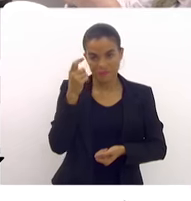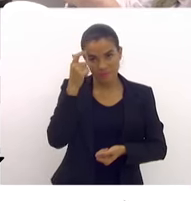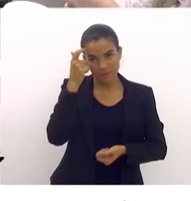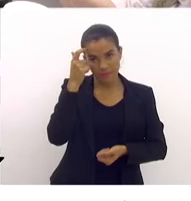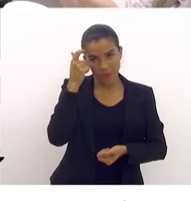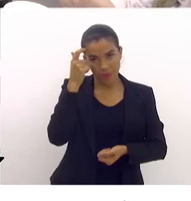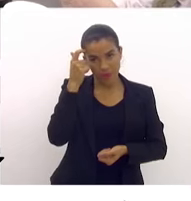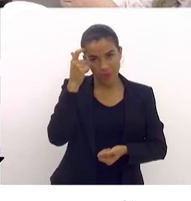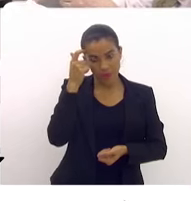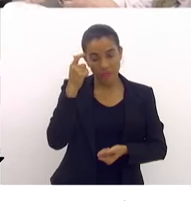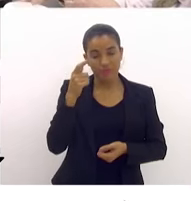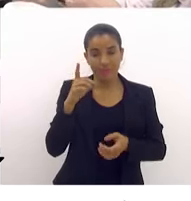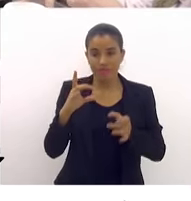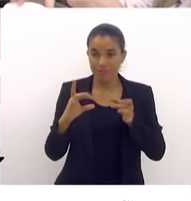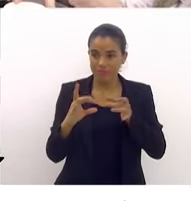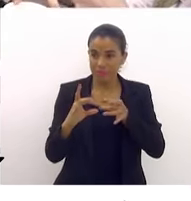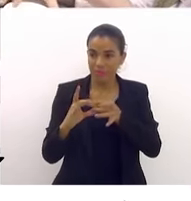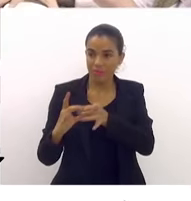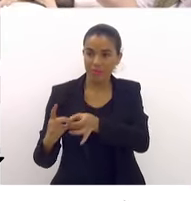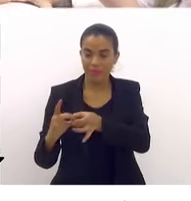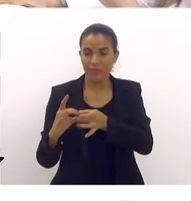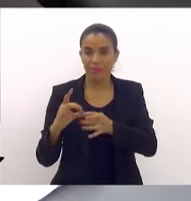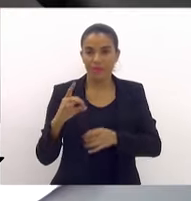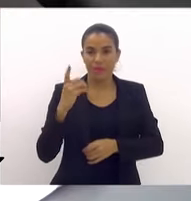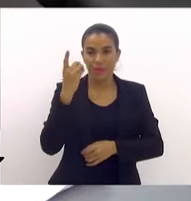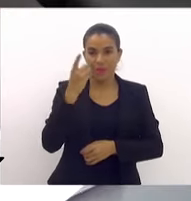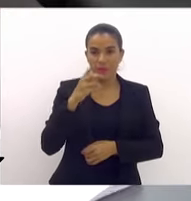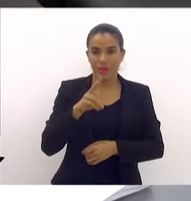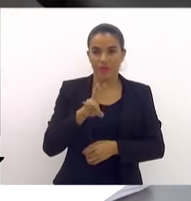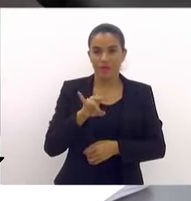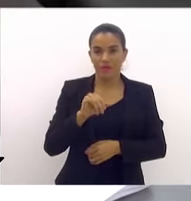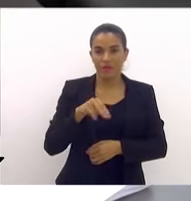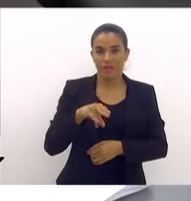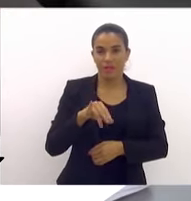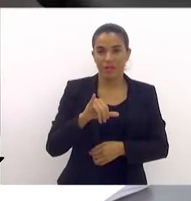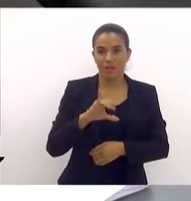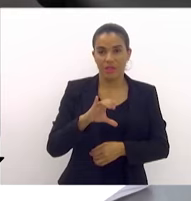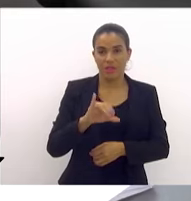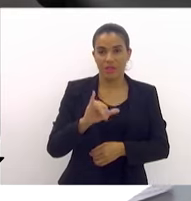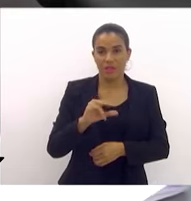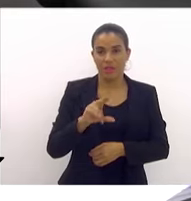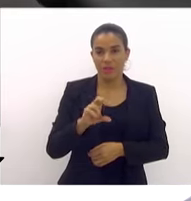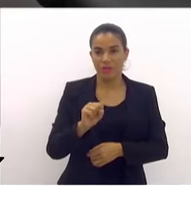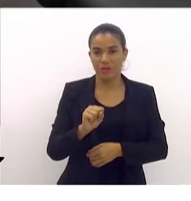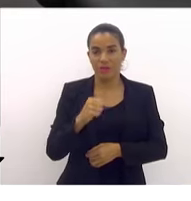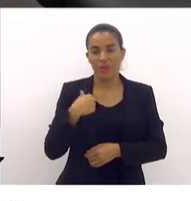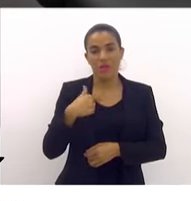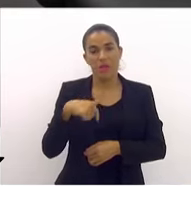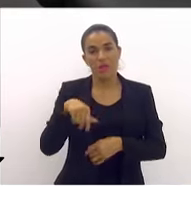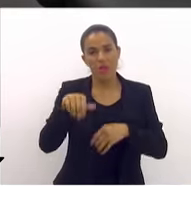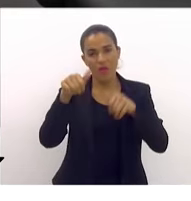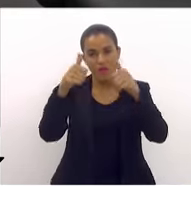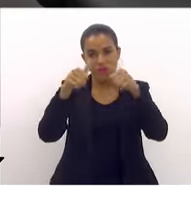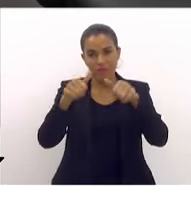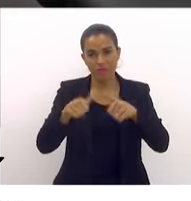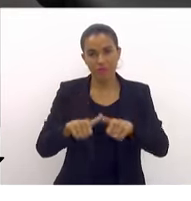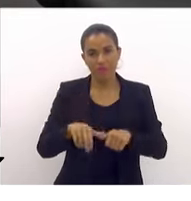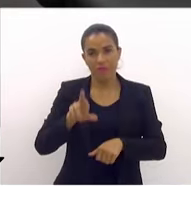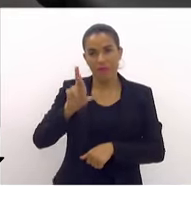Na linha do deputado Vinícius Cozzolino, eu verifico que guarda razão a